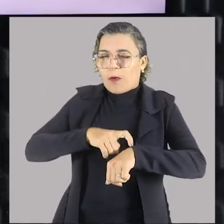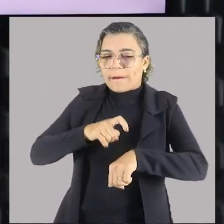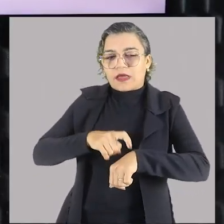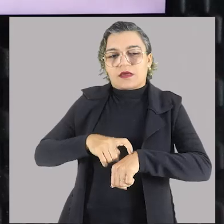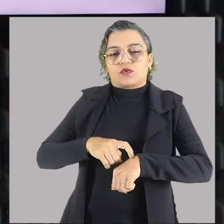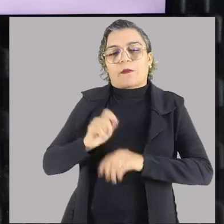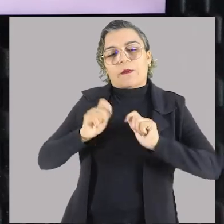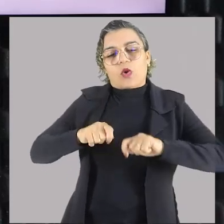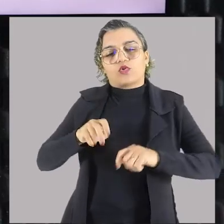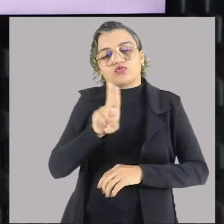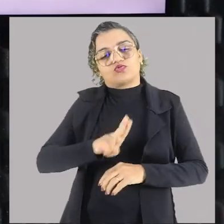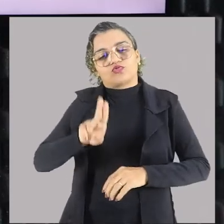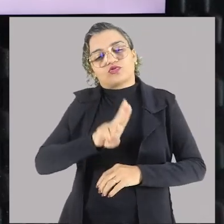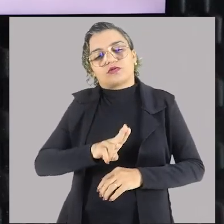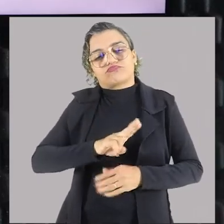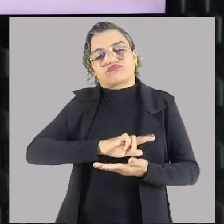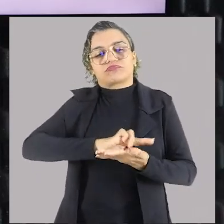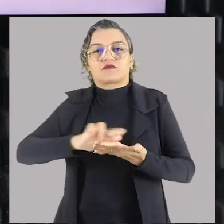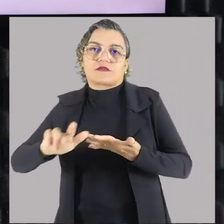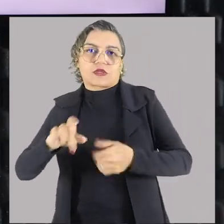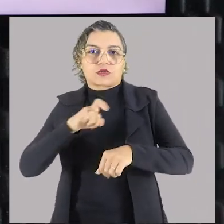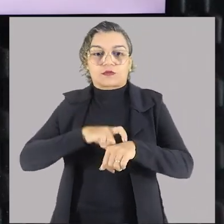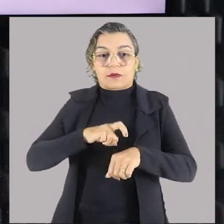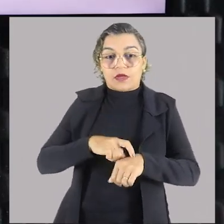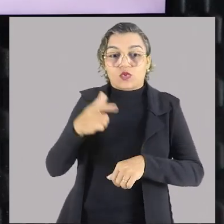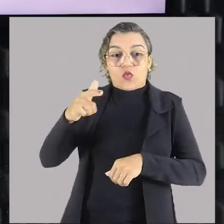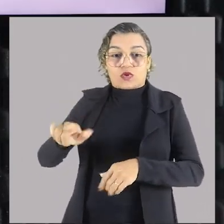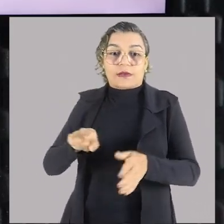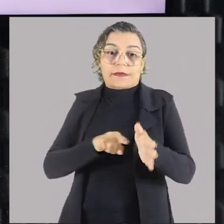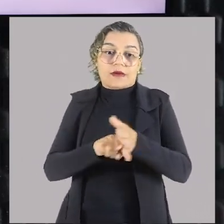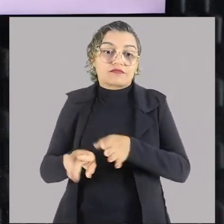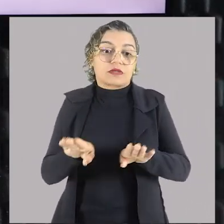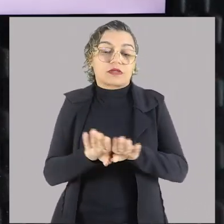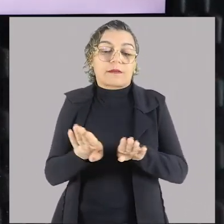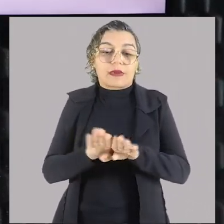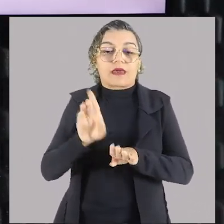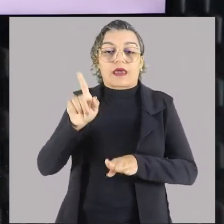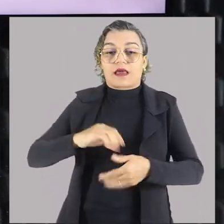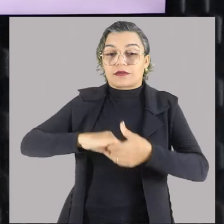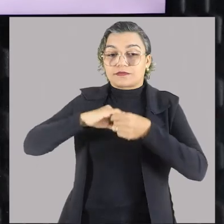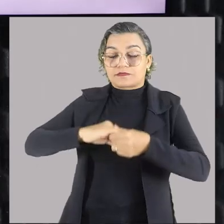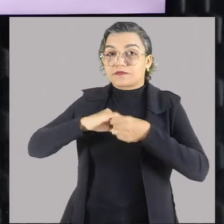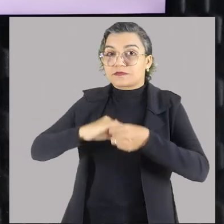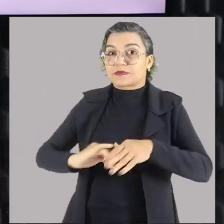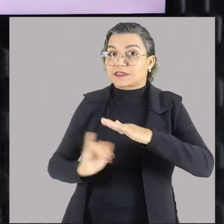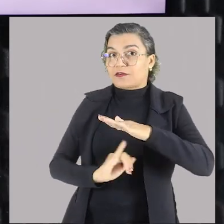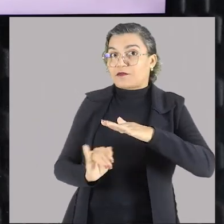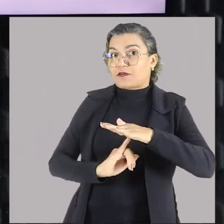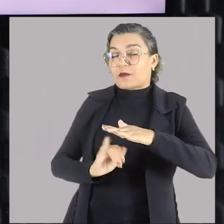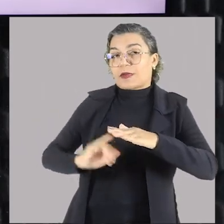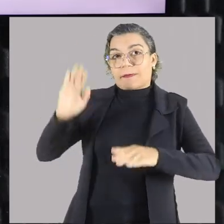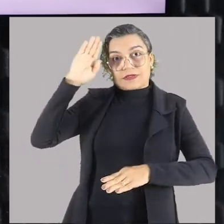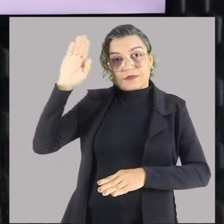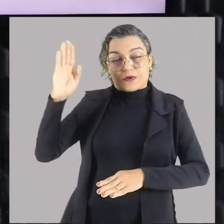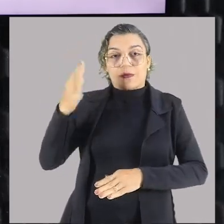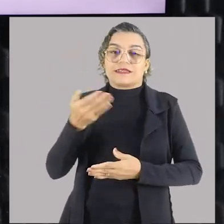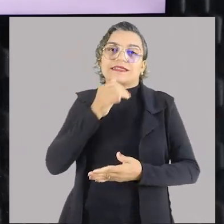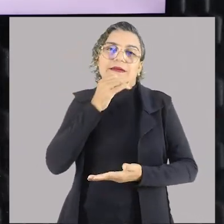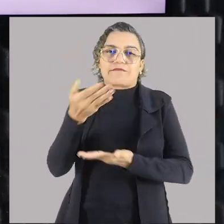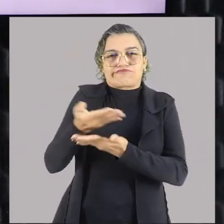com vocês. Outro tipo de questão, falando dos cumprimentos, ó, qual que você usa se você está se despedindo de